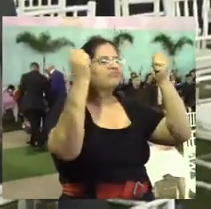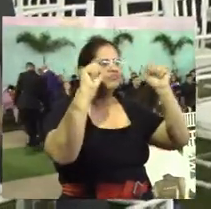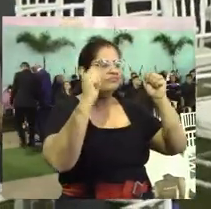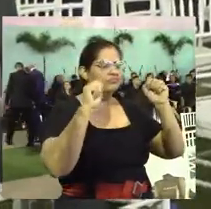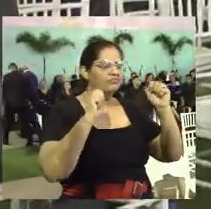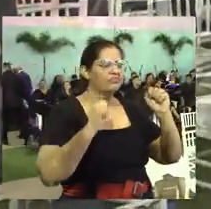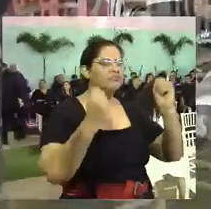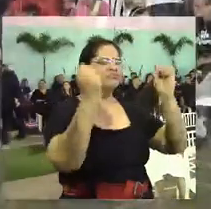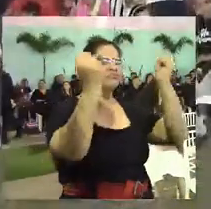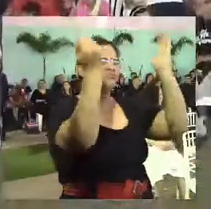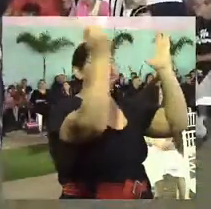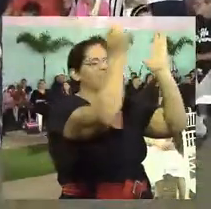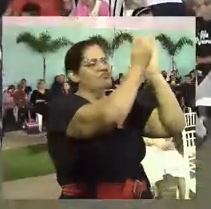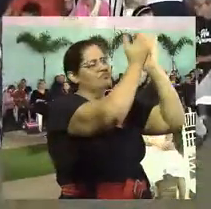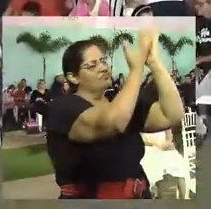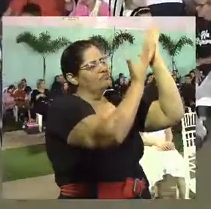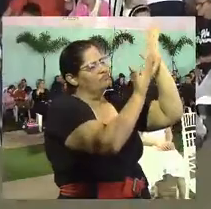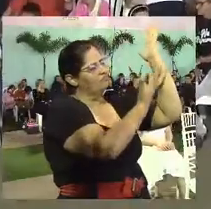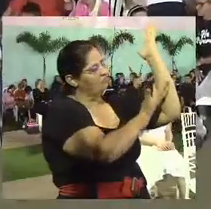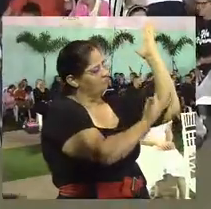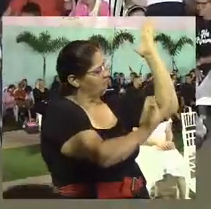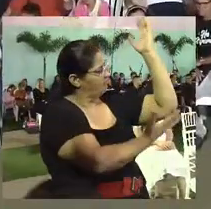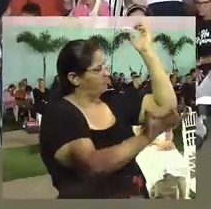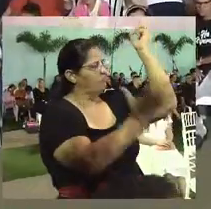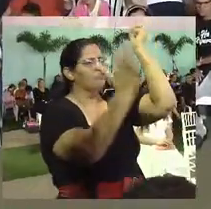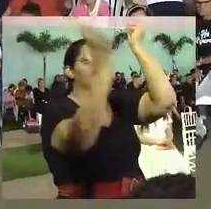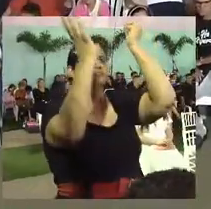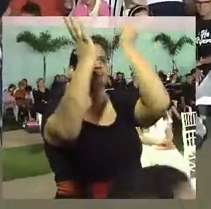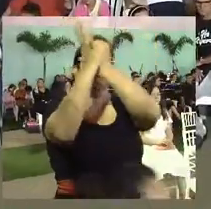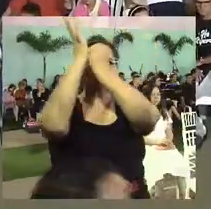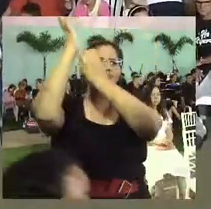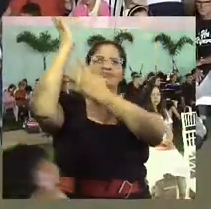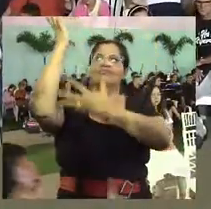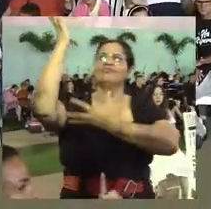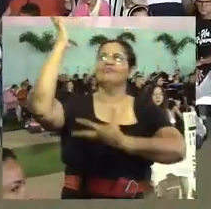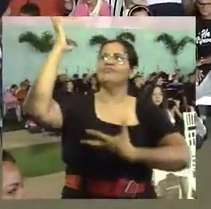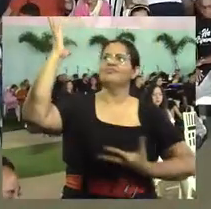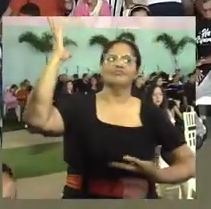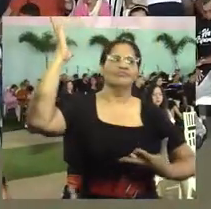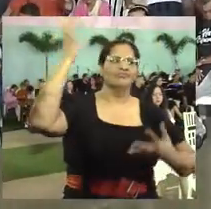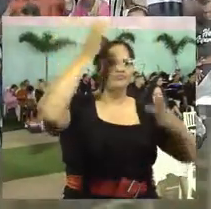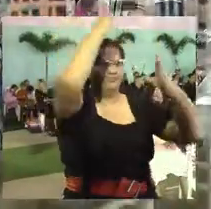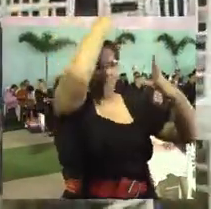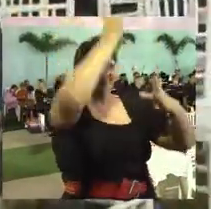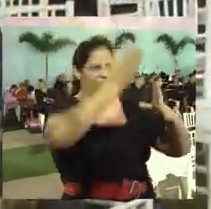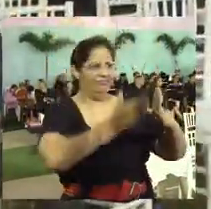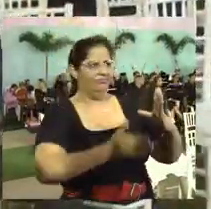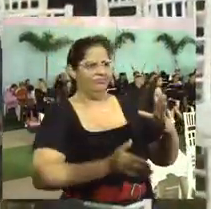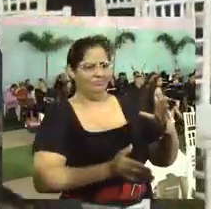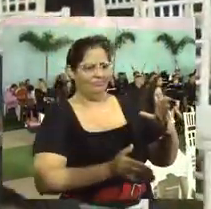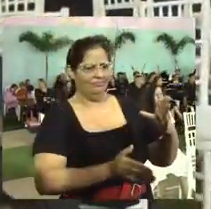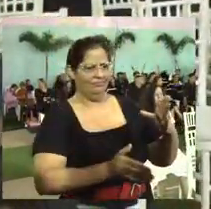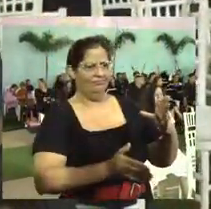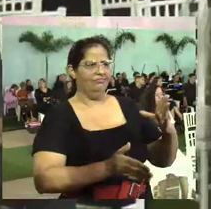pelo sangue derramado pelo véu que foi rasgado